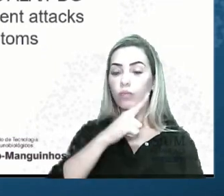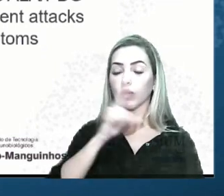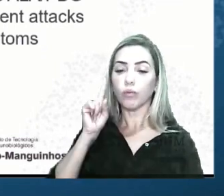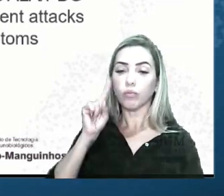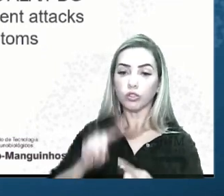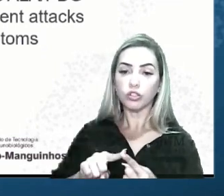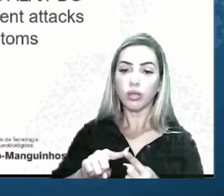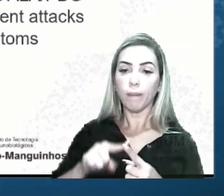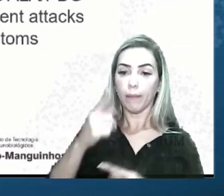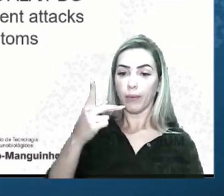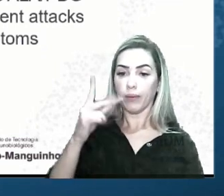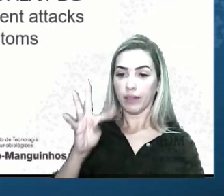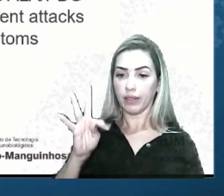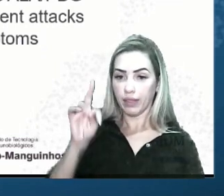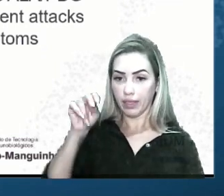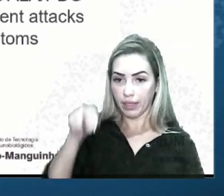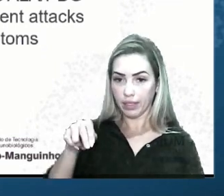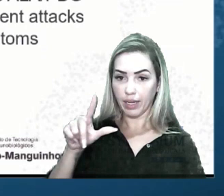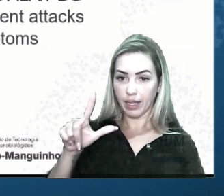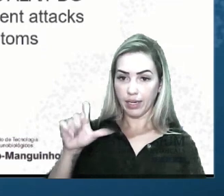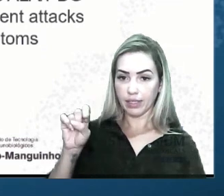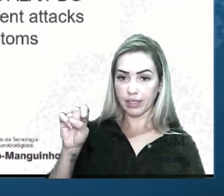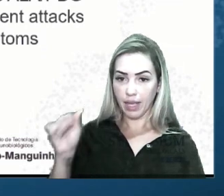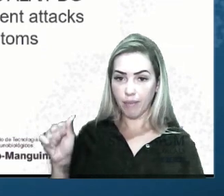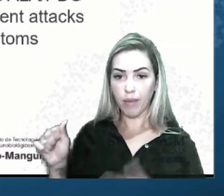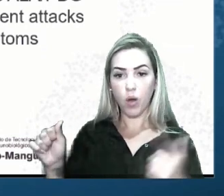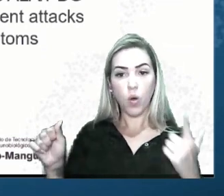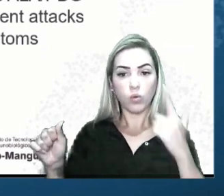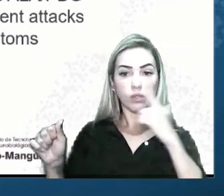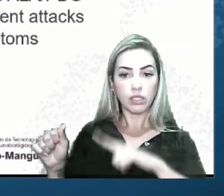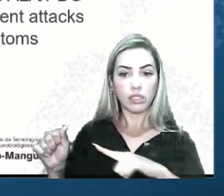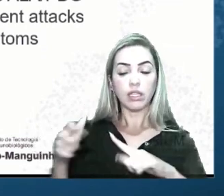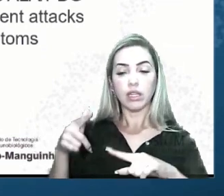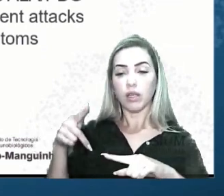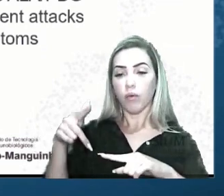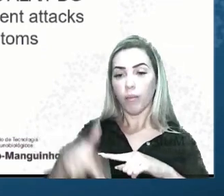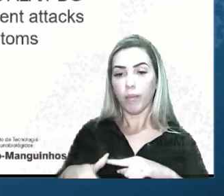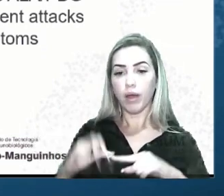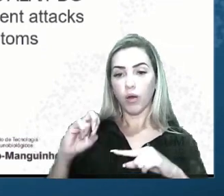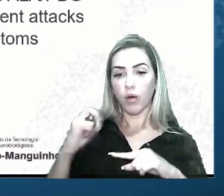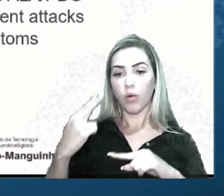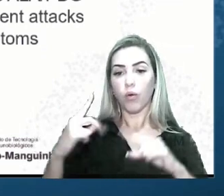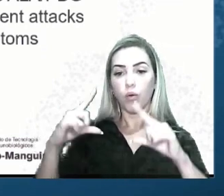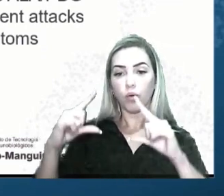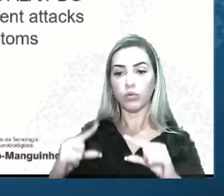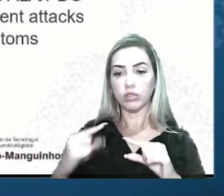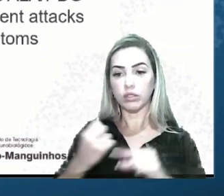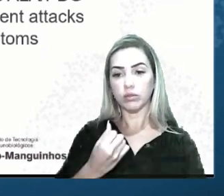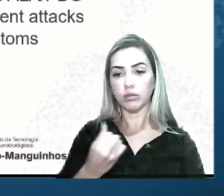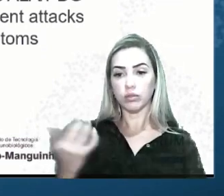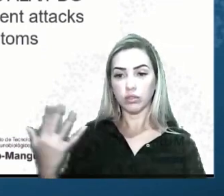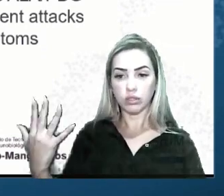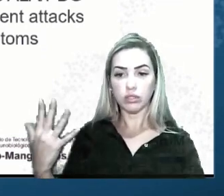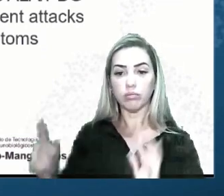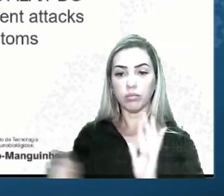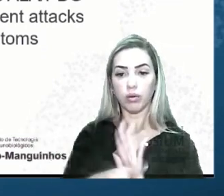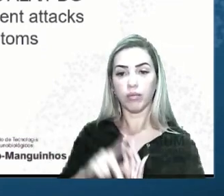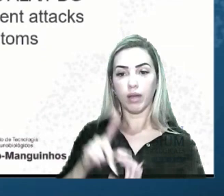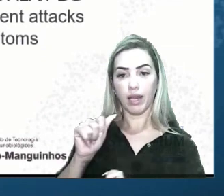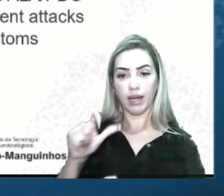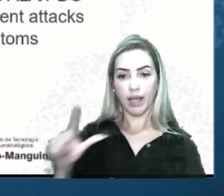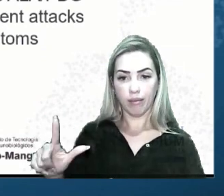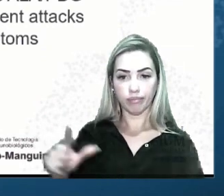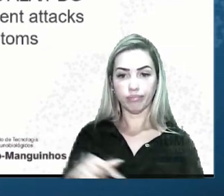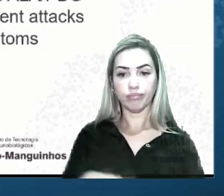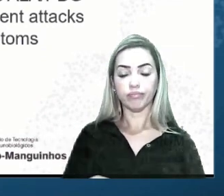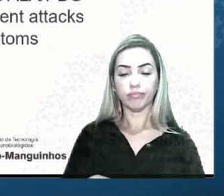a proteína LSA para a gente poder interromper ou reduzir a quantidade da LA